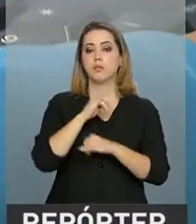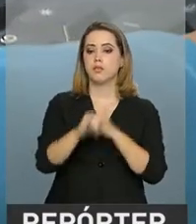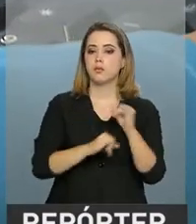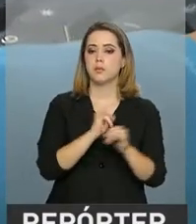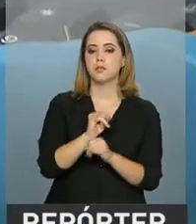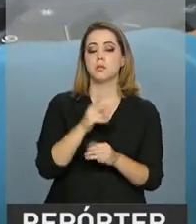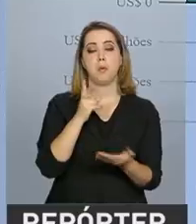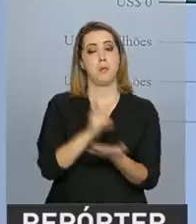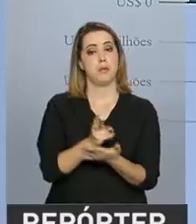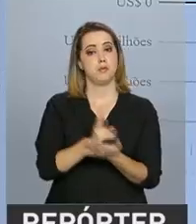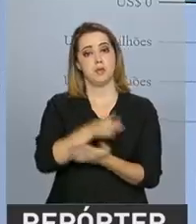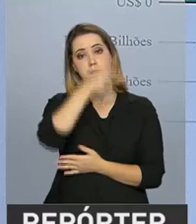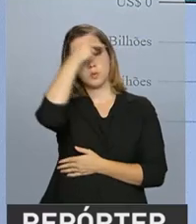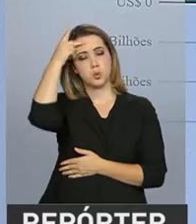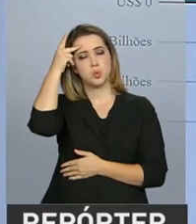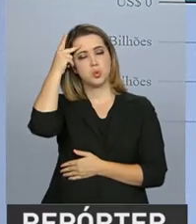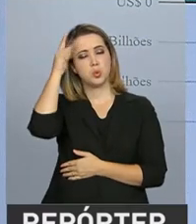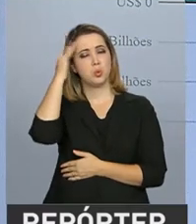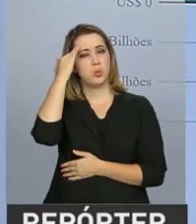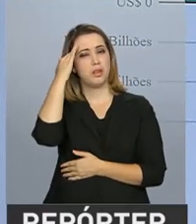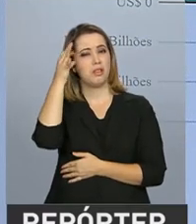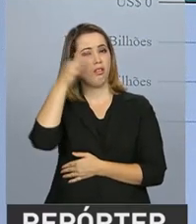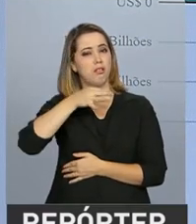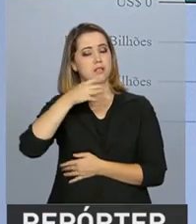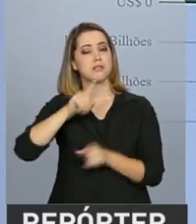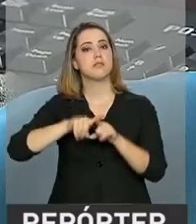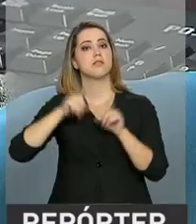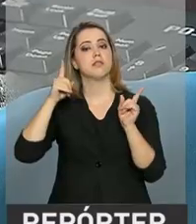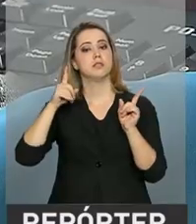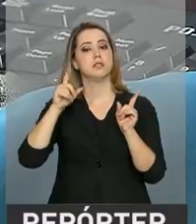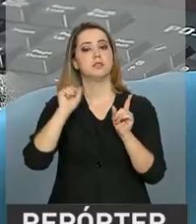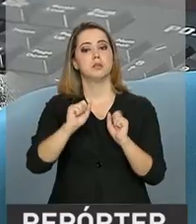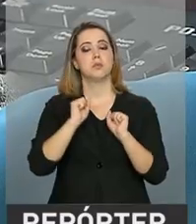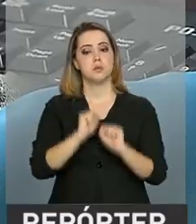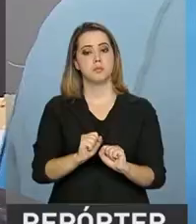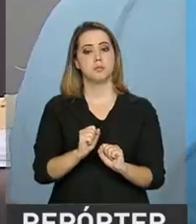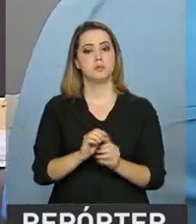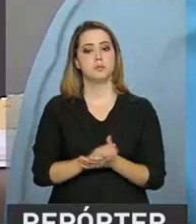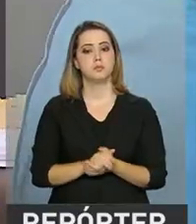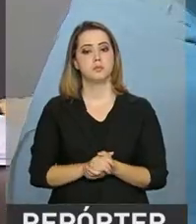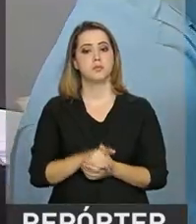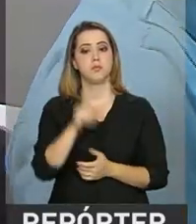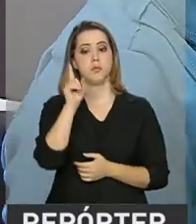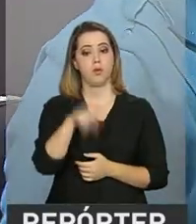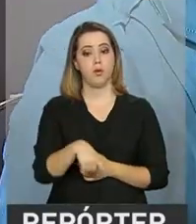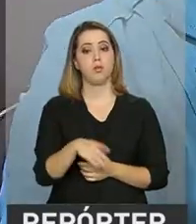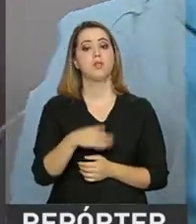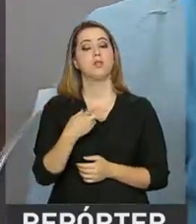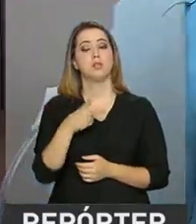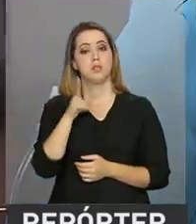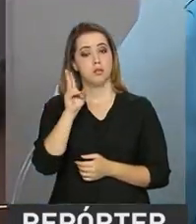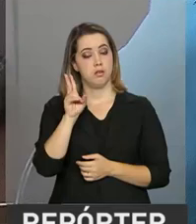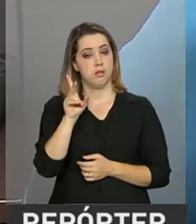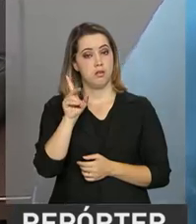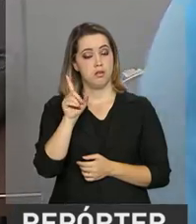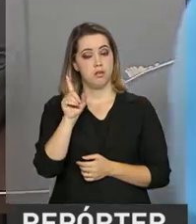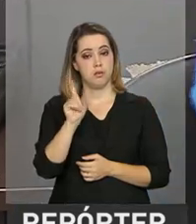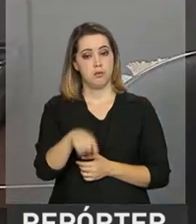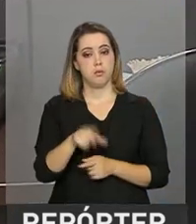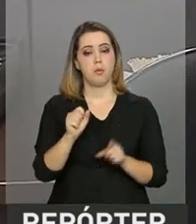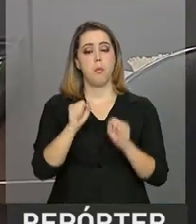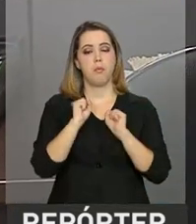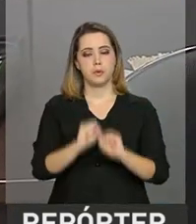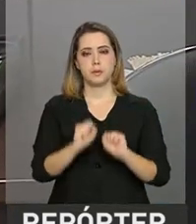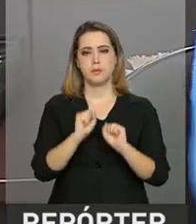tem grandes conhecimentos sobre o manuseio de planilhas de informática é uma plataforma responsiva